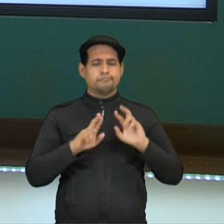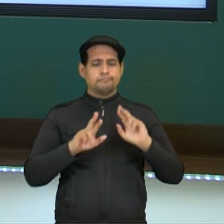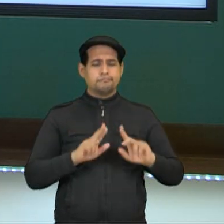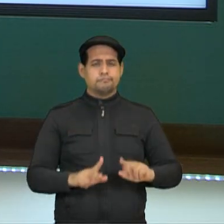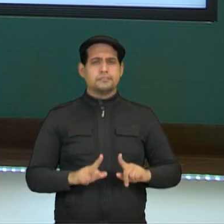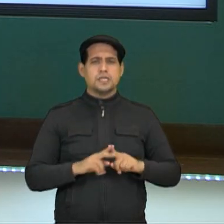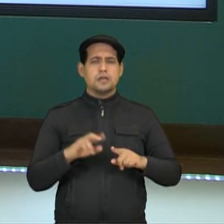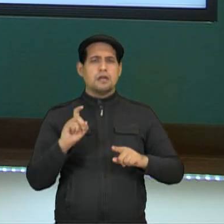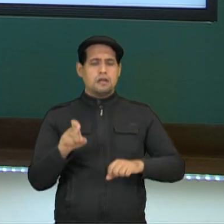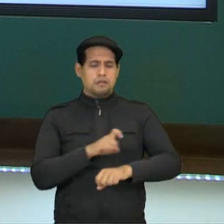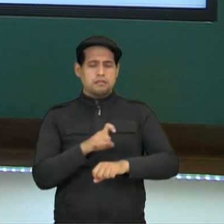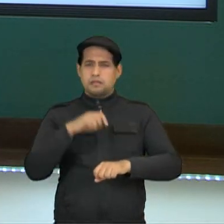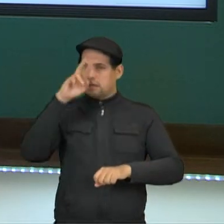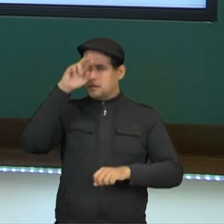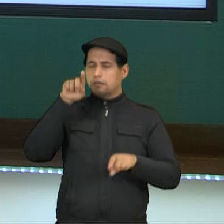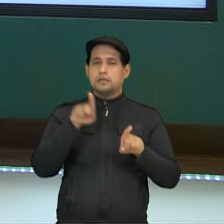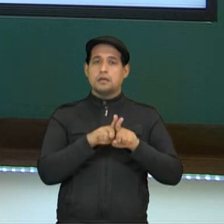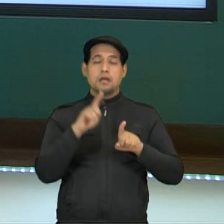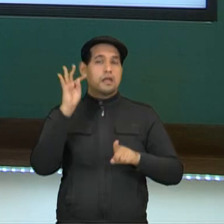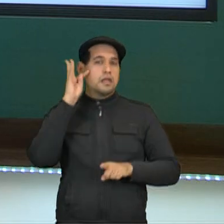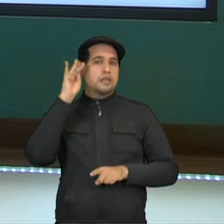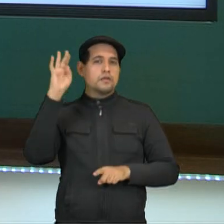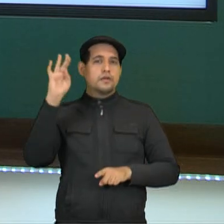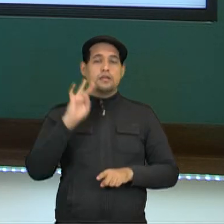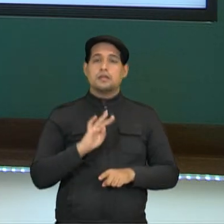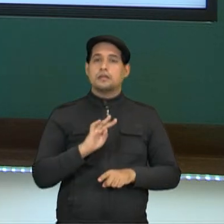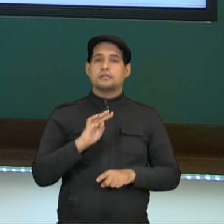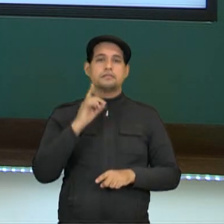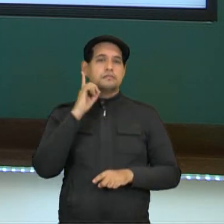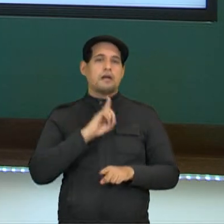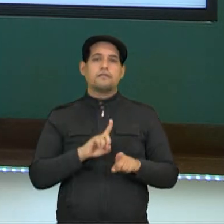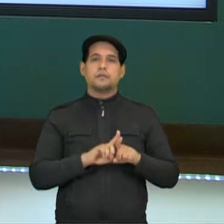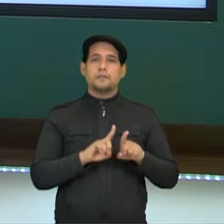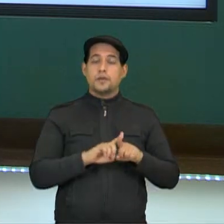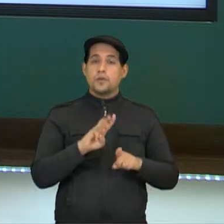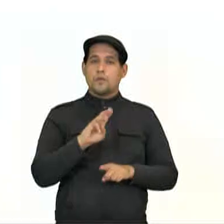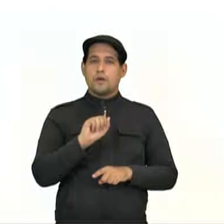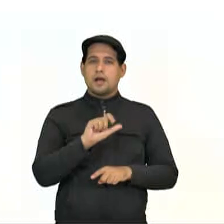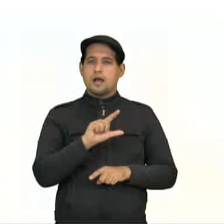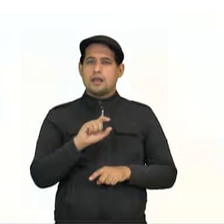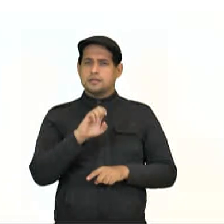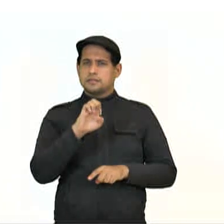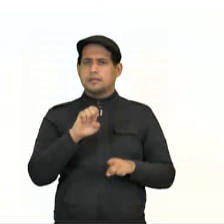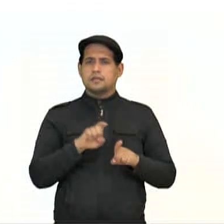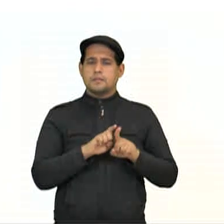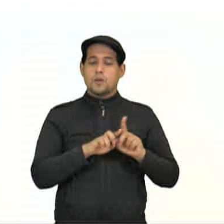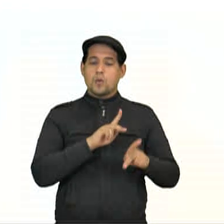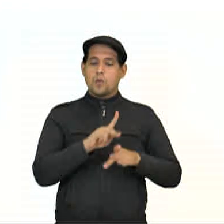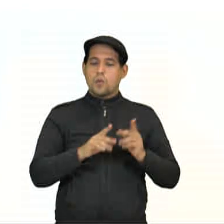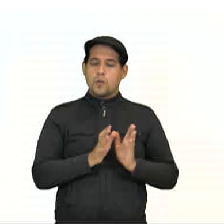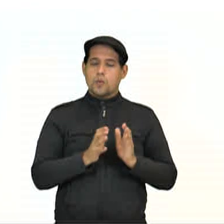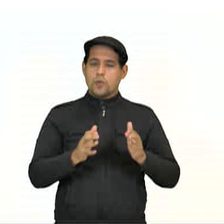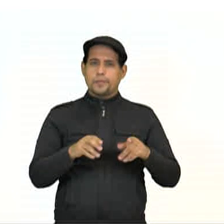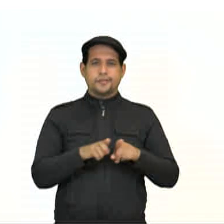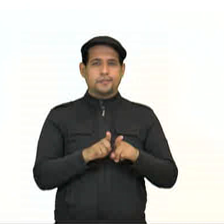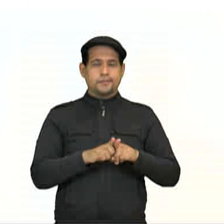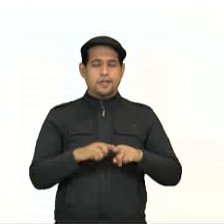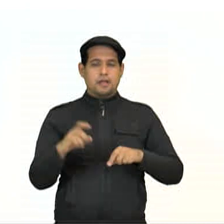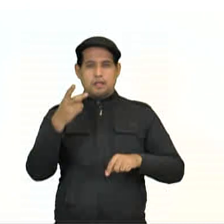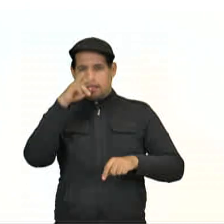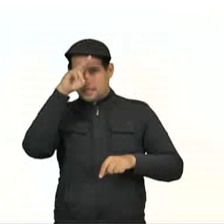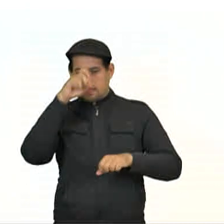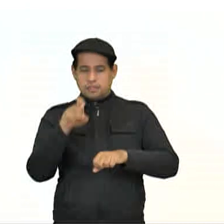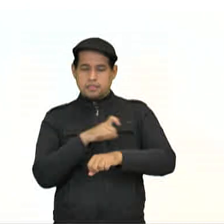aos inseticidas, pensando na teoria de Darwin e Wallace? Então, a gente tem aqui, em uma população de insetos,